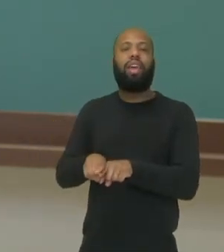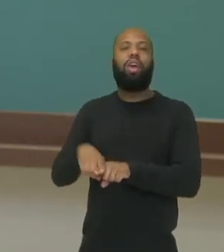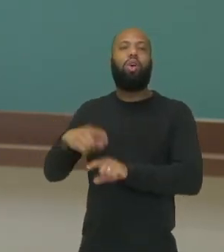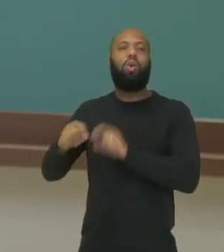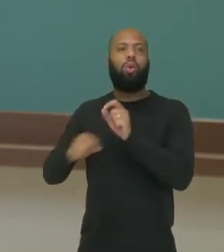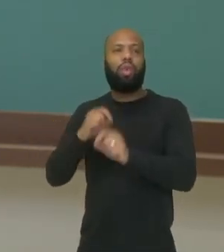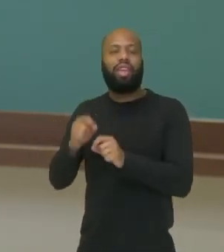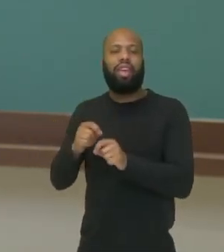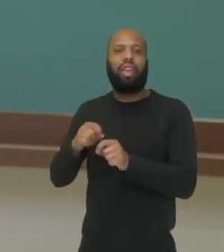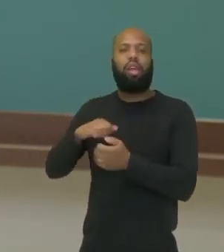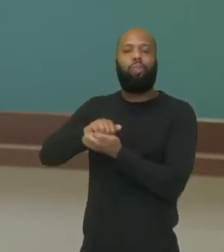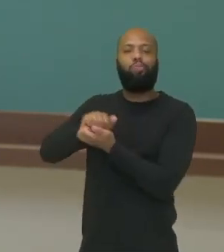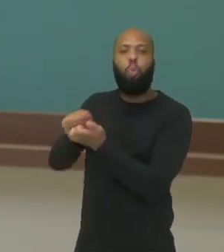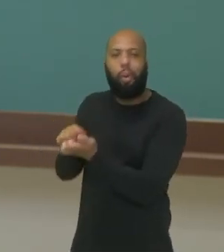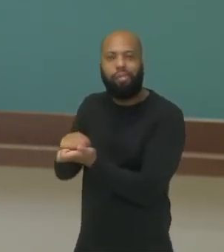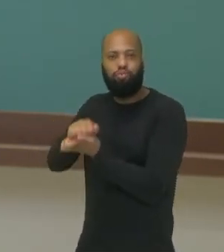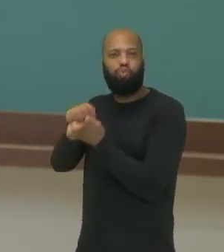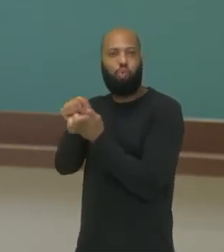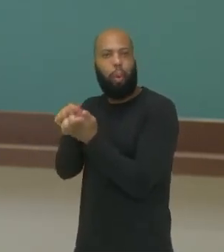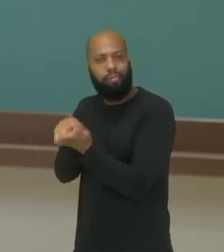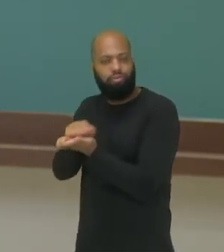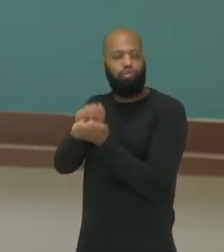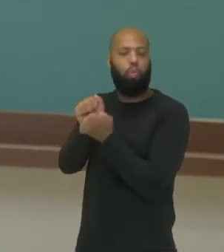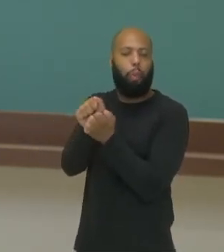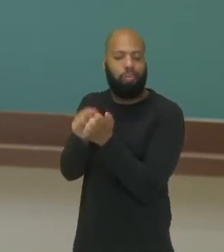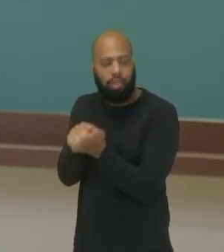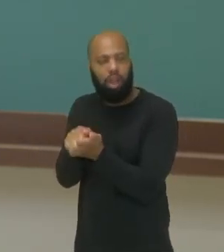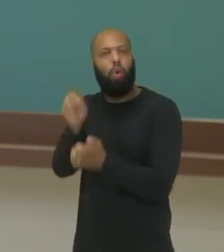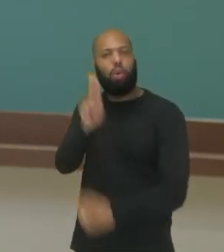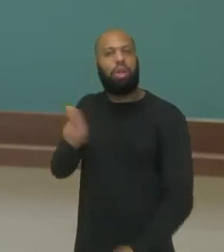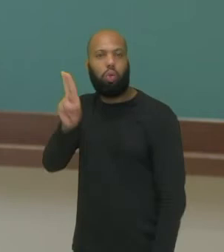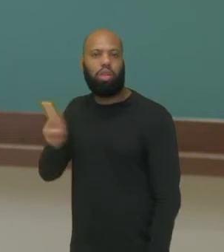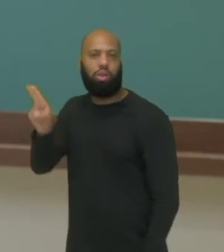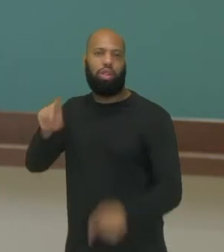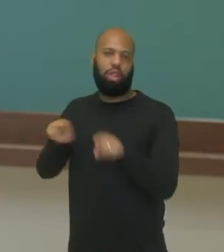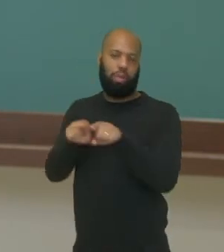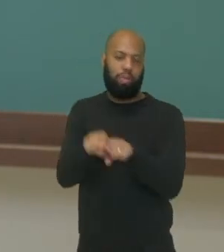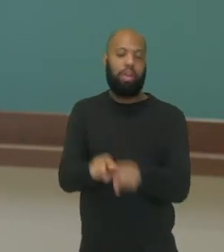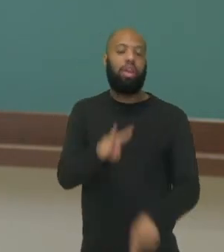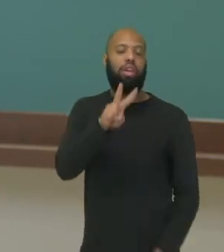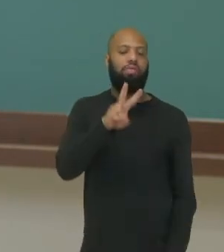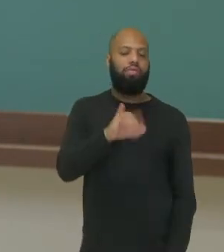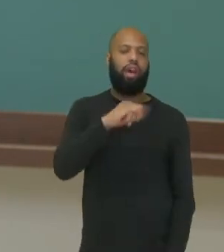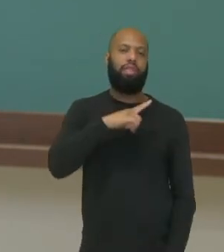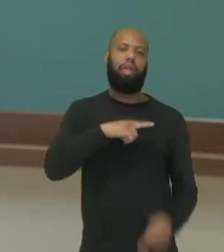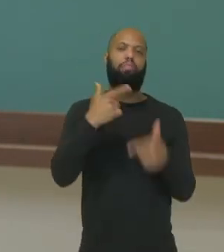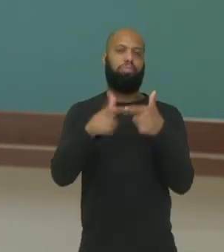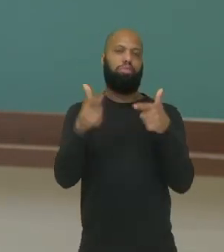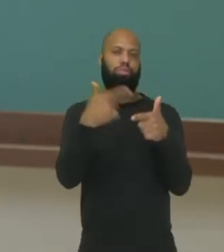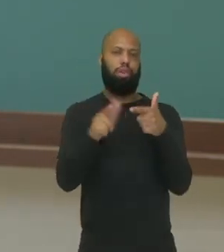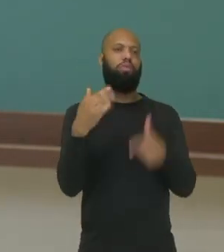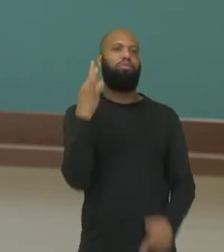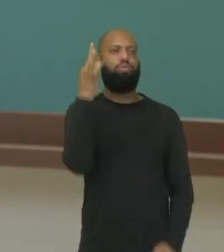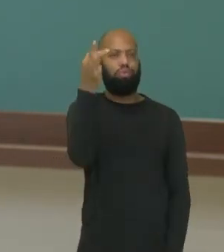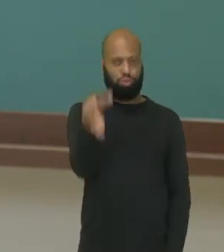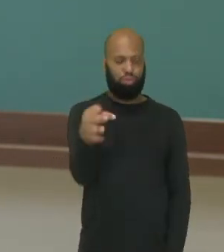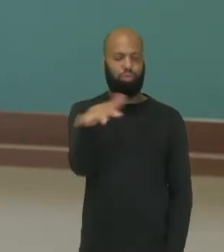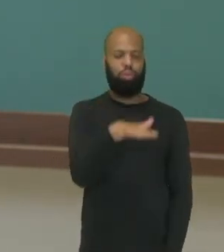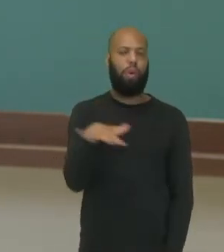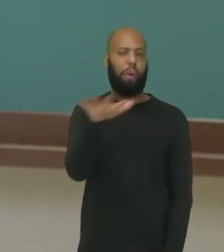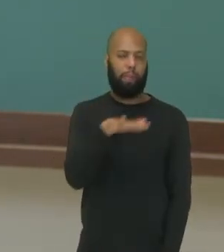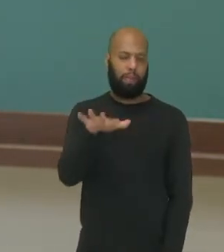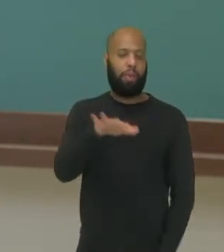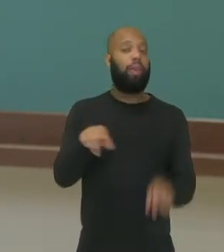tudo que é feito ali em exceção vai provocar um desequilíbrio no ambiente,